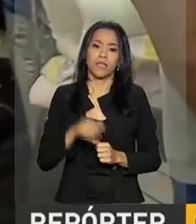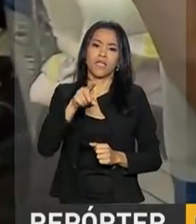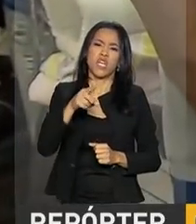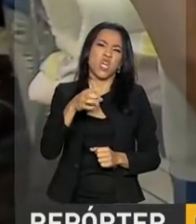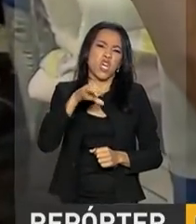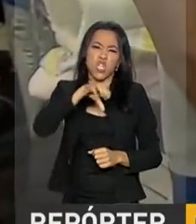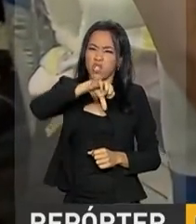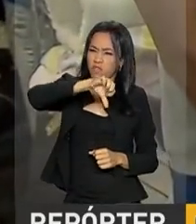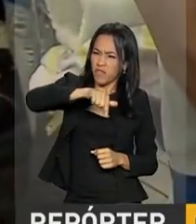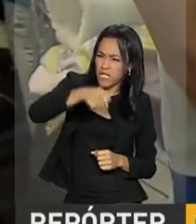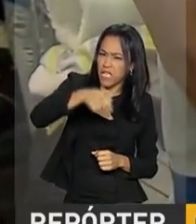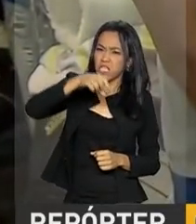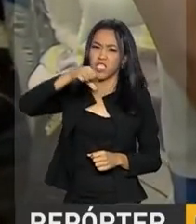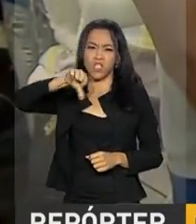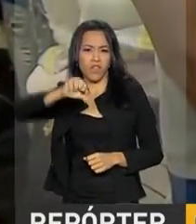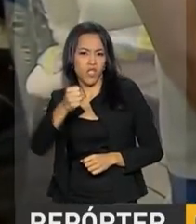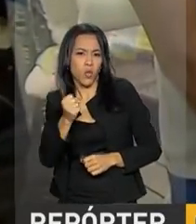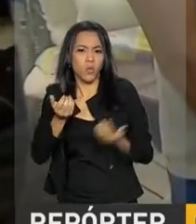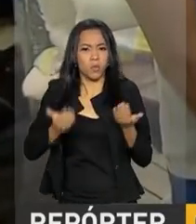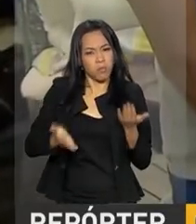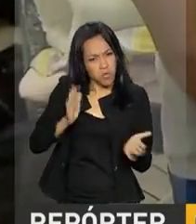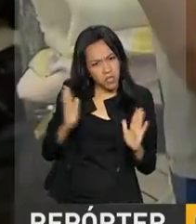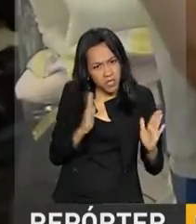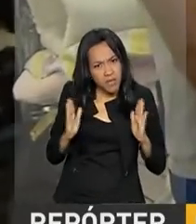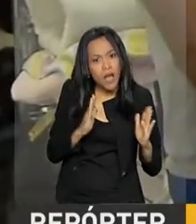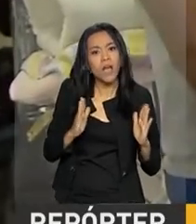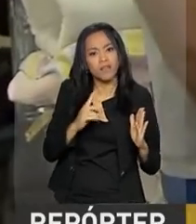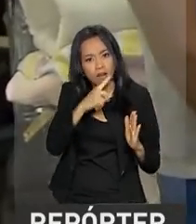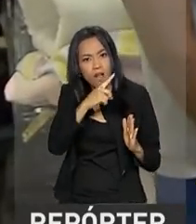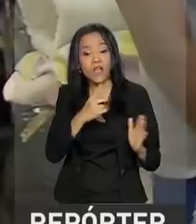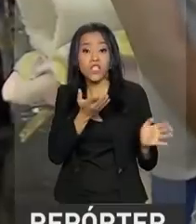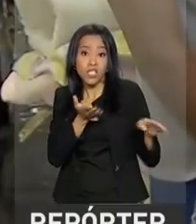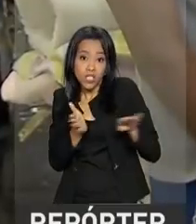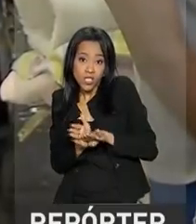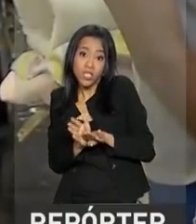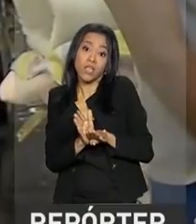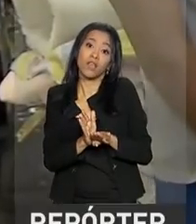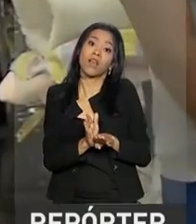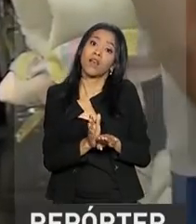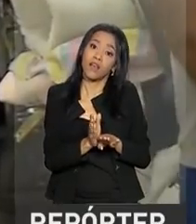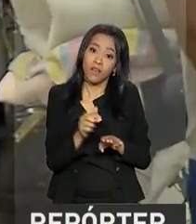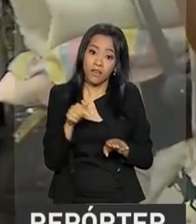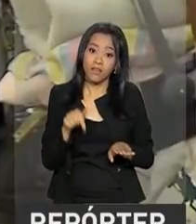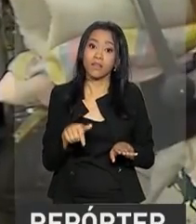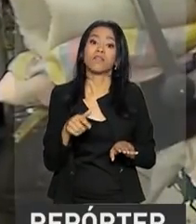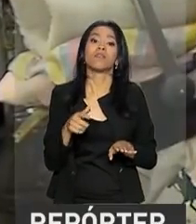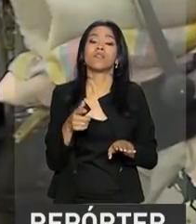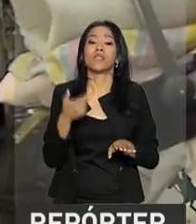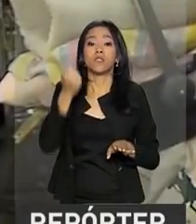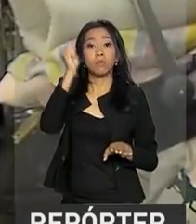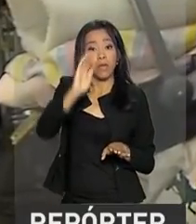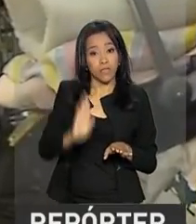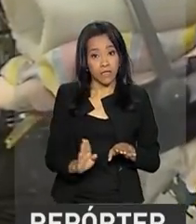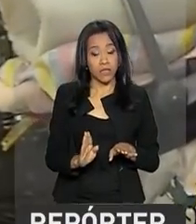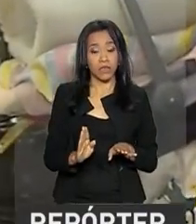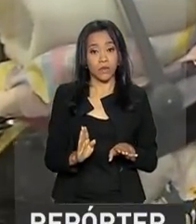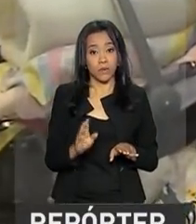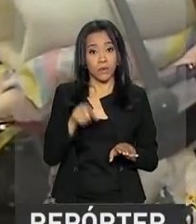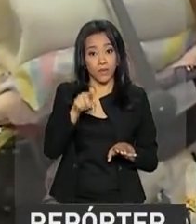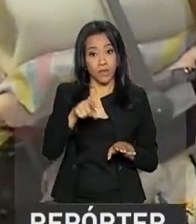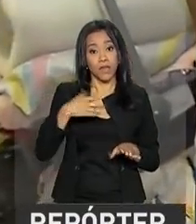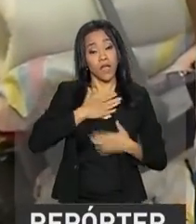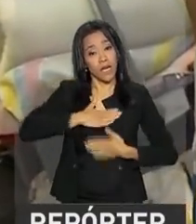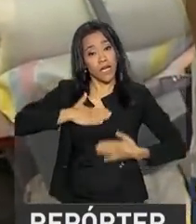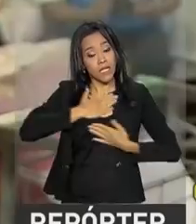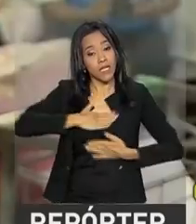97, 98 quilos aproximadamente. Acá he recibido gran ayuda de parte de los brasileños. Le